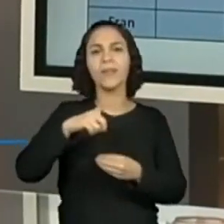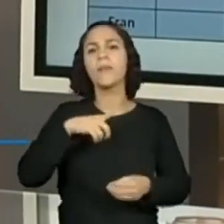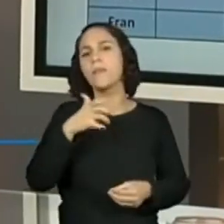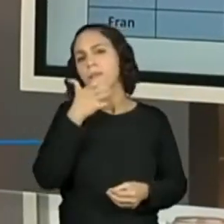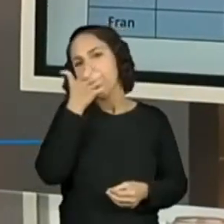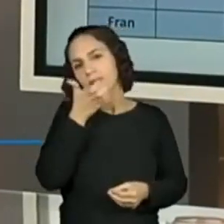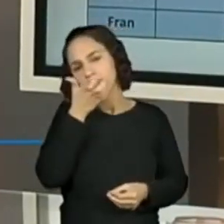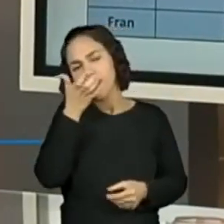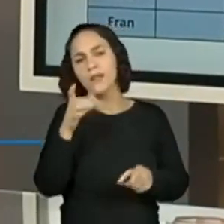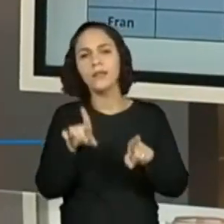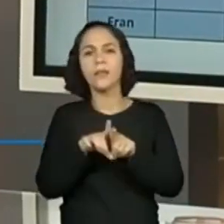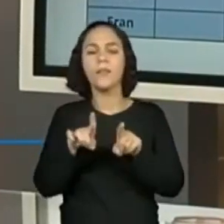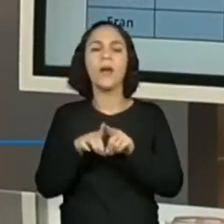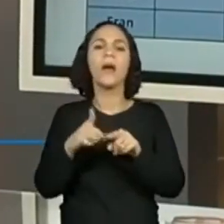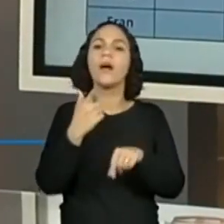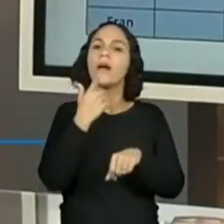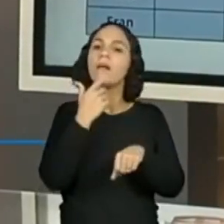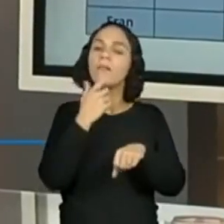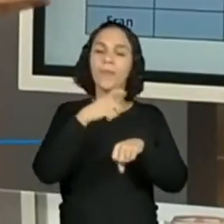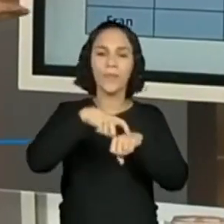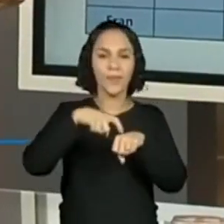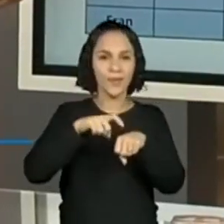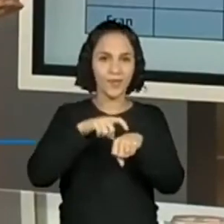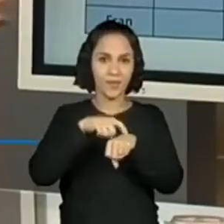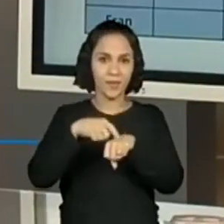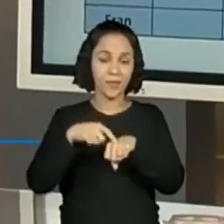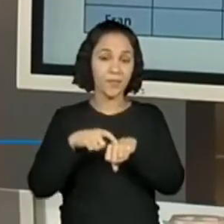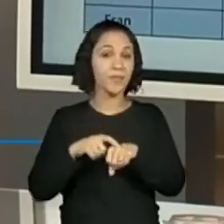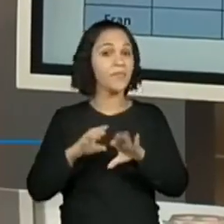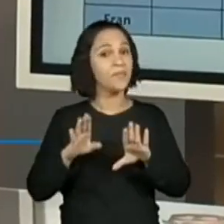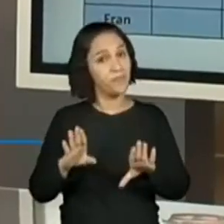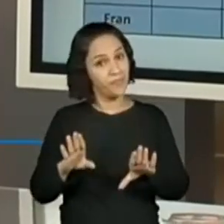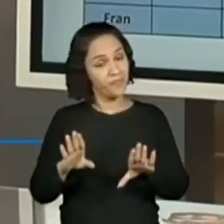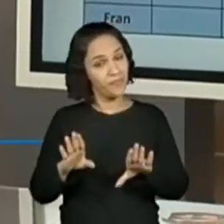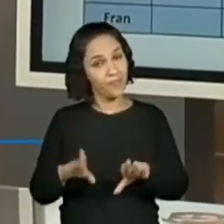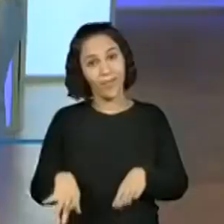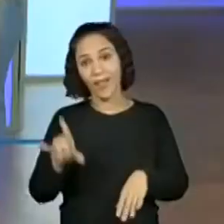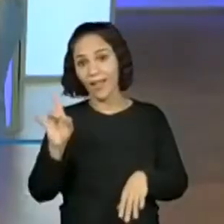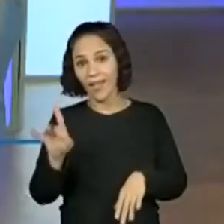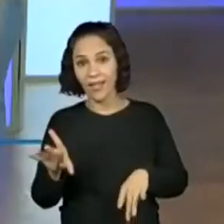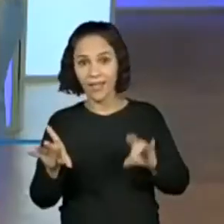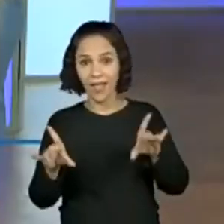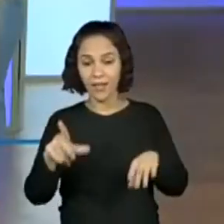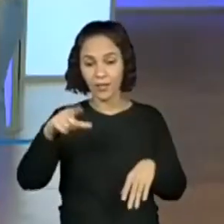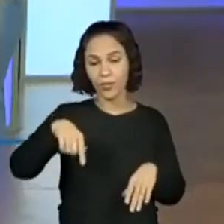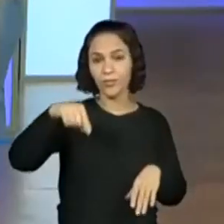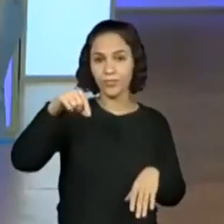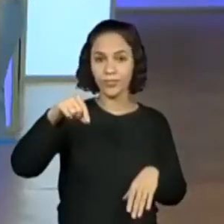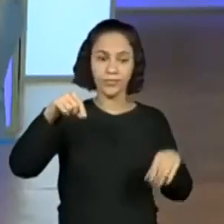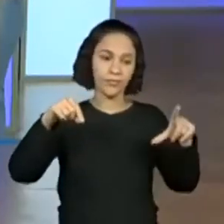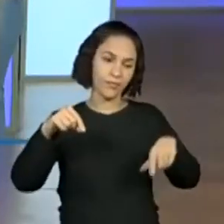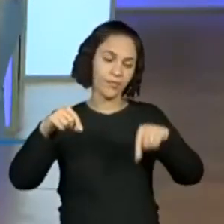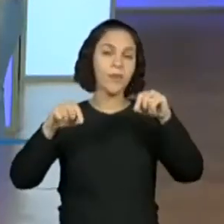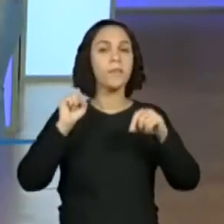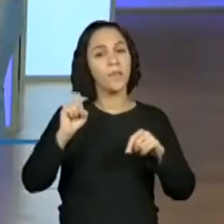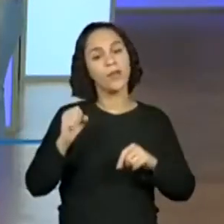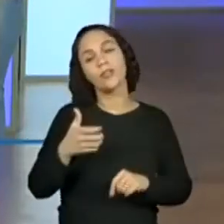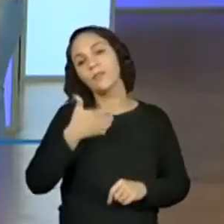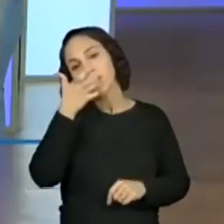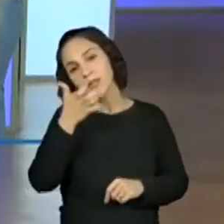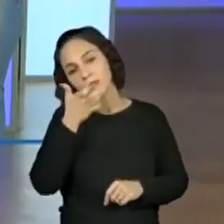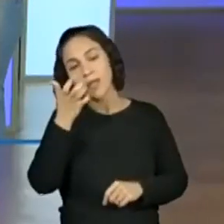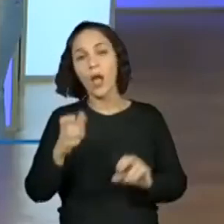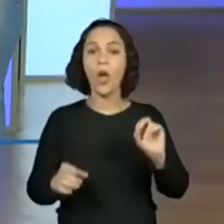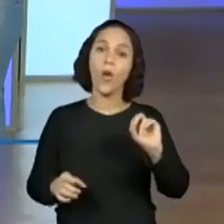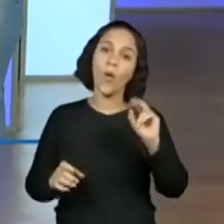de morango, certo? E aí, a probabilidade é a seguinte, em cada uma das nossas retiradas, pode sair uma de maçã ou pode sair